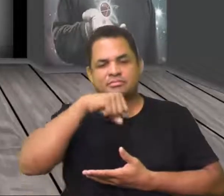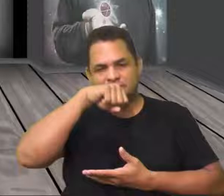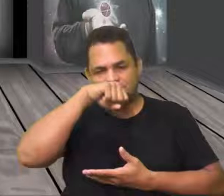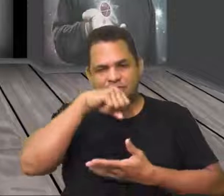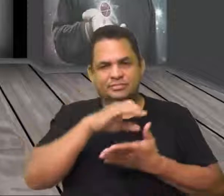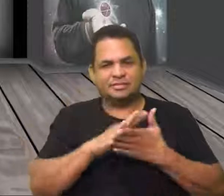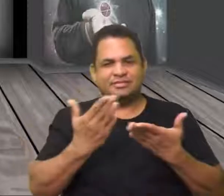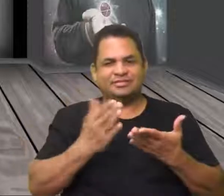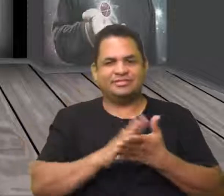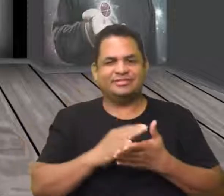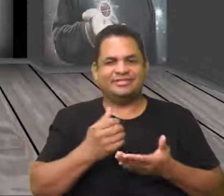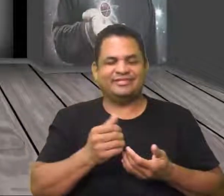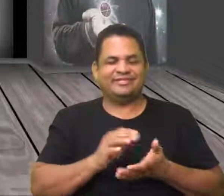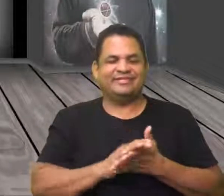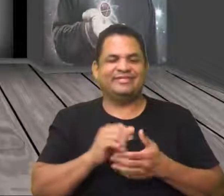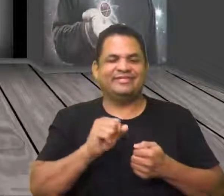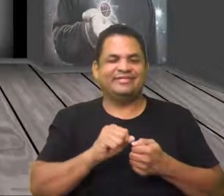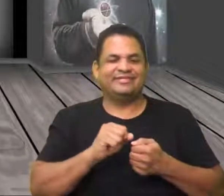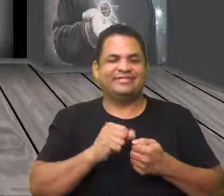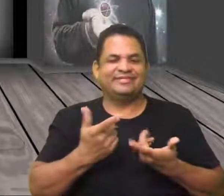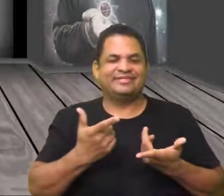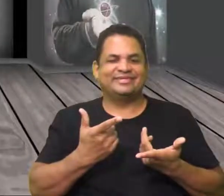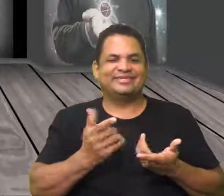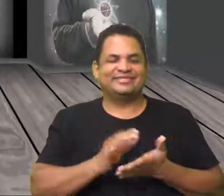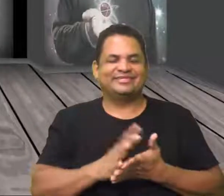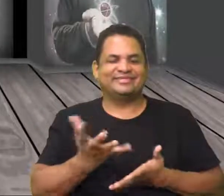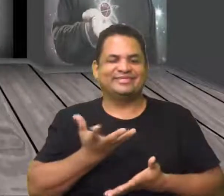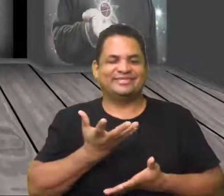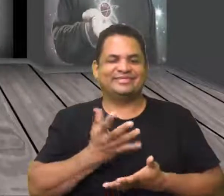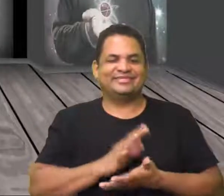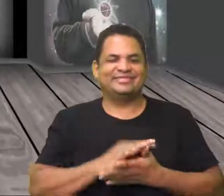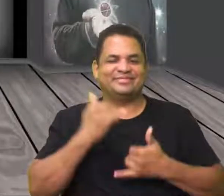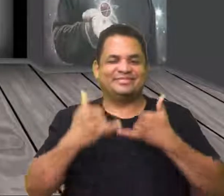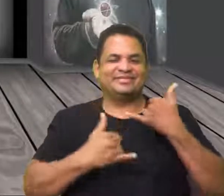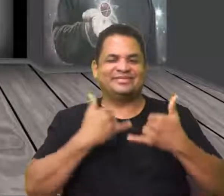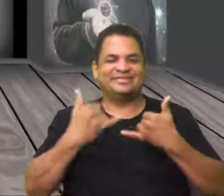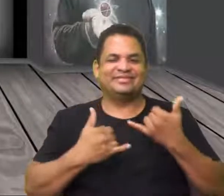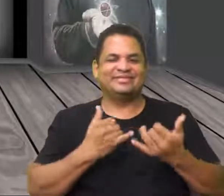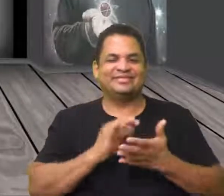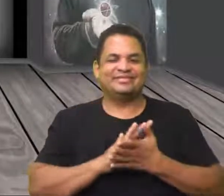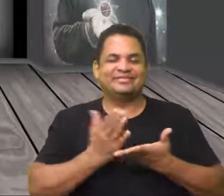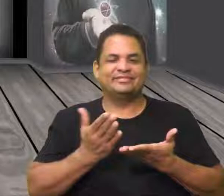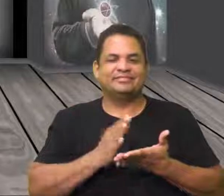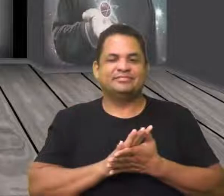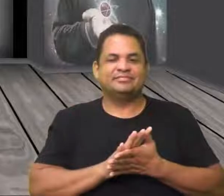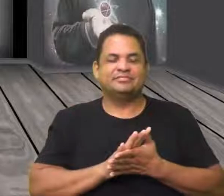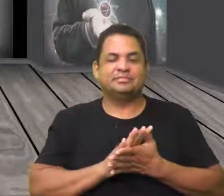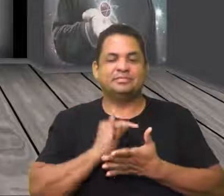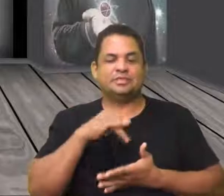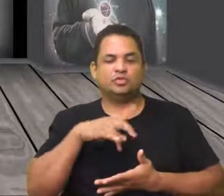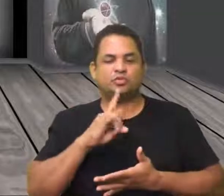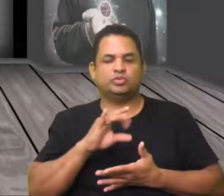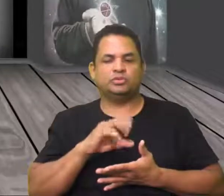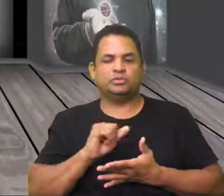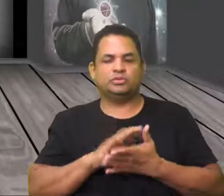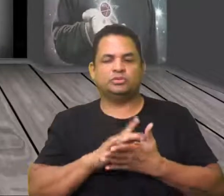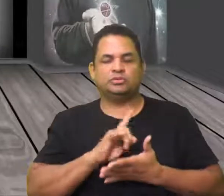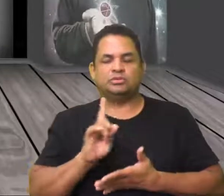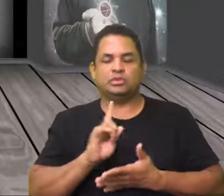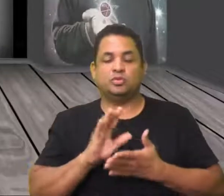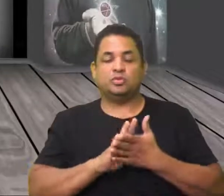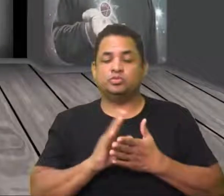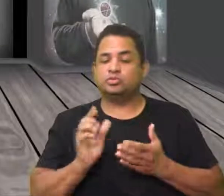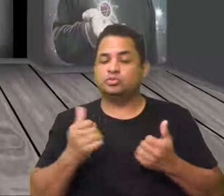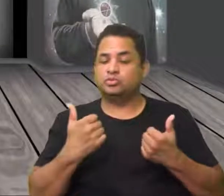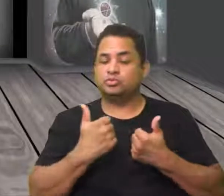gente fazer o que elas querem, mesmo não mandando. Mas elas conseguem. Tô brincando, gente. Mas induzir é não tocar. É só aproximar. Então, são